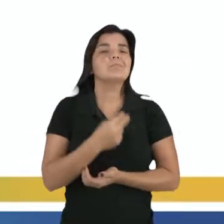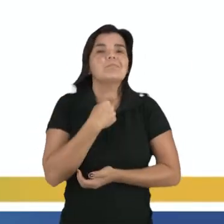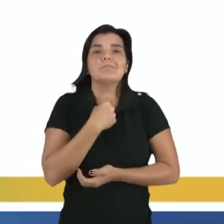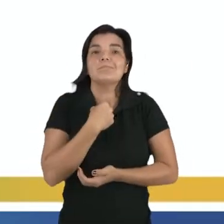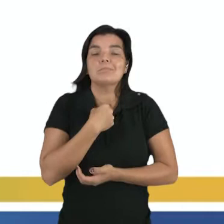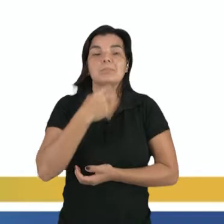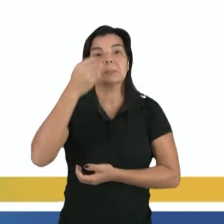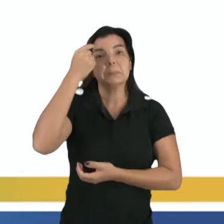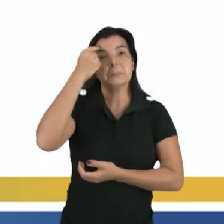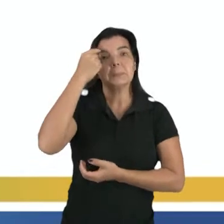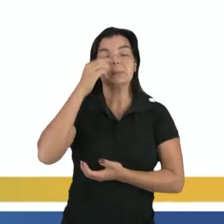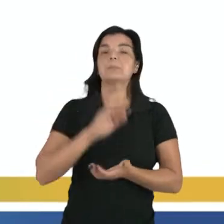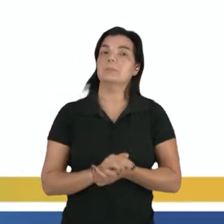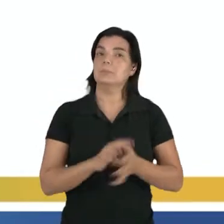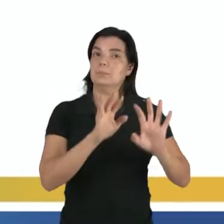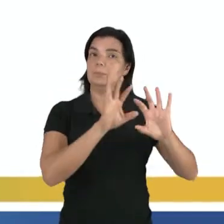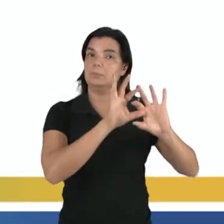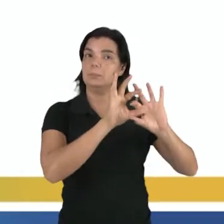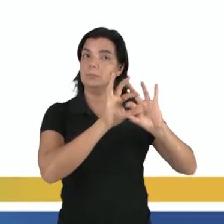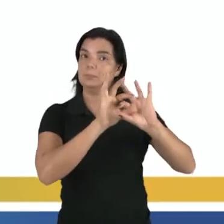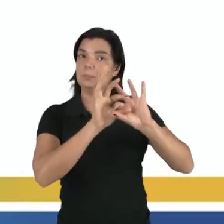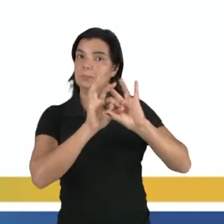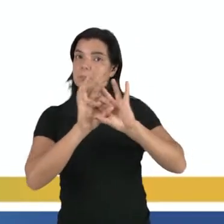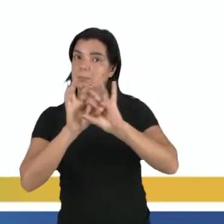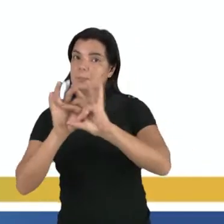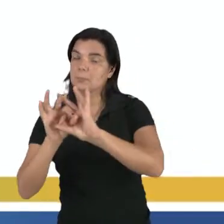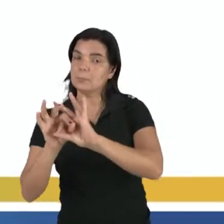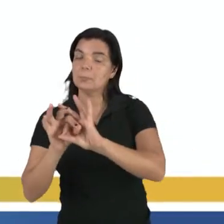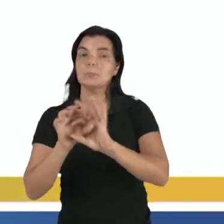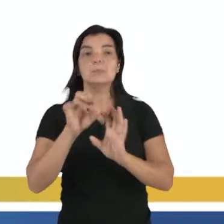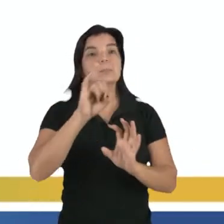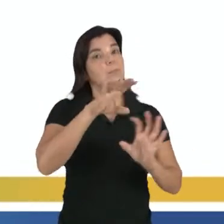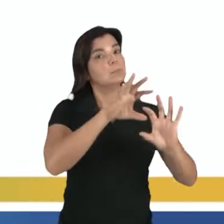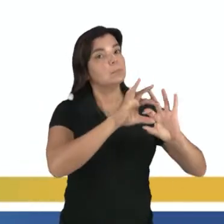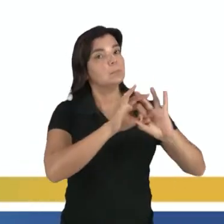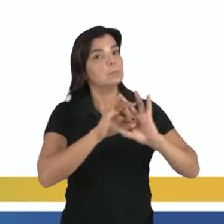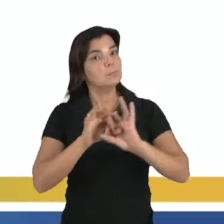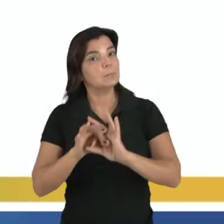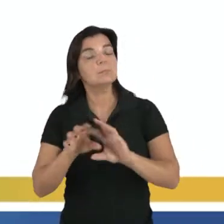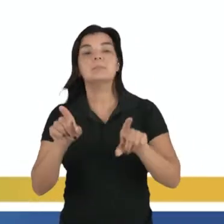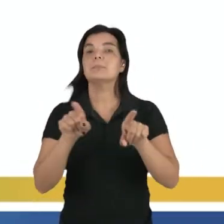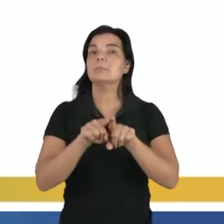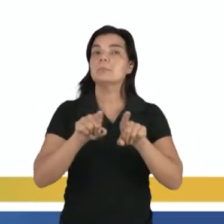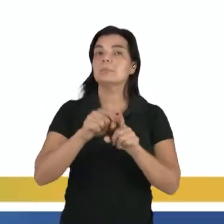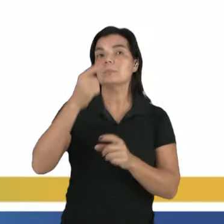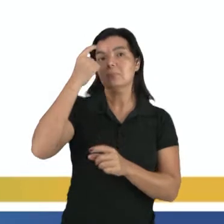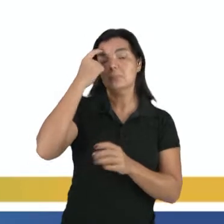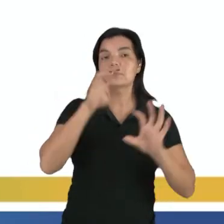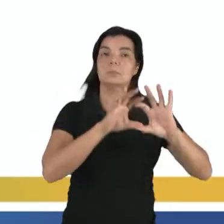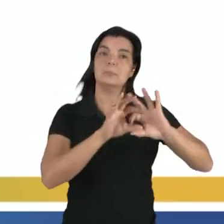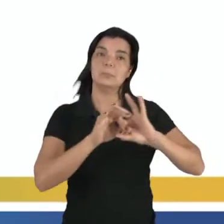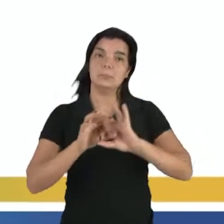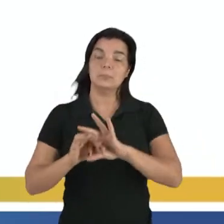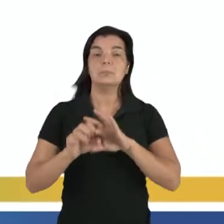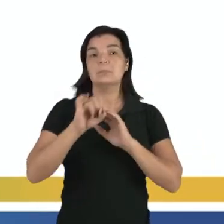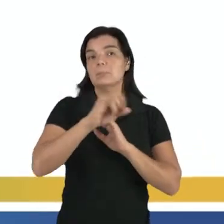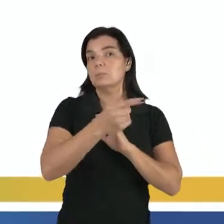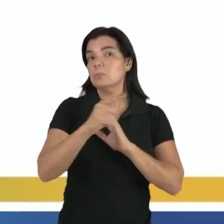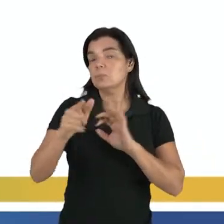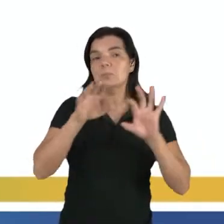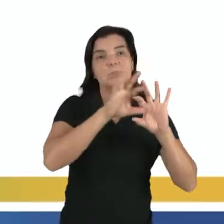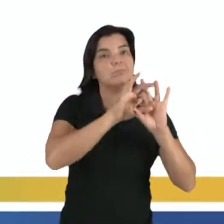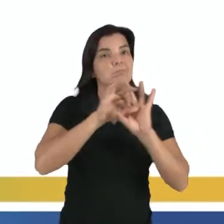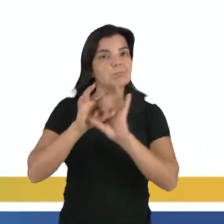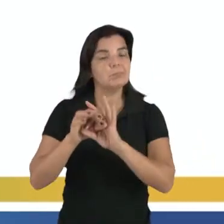não dá para pensar na coesão sem a coerência, como também não dá para pensar a coerência sem